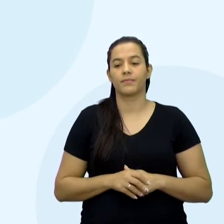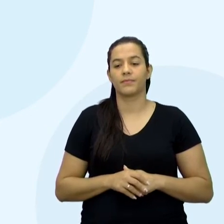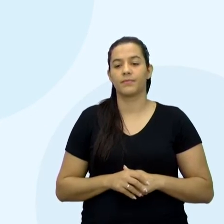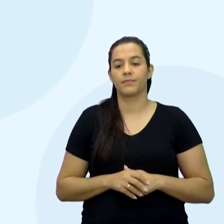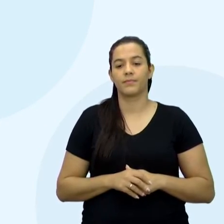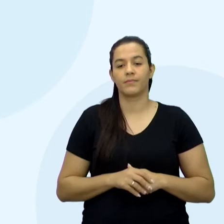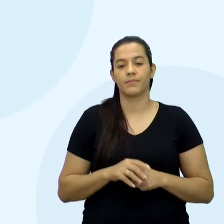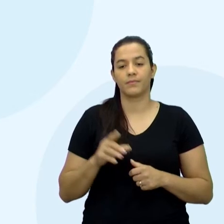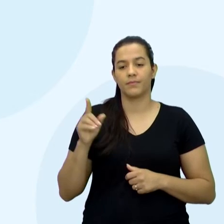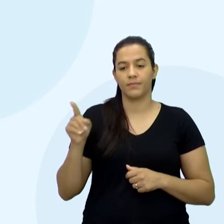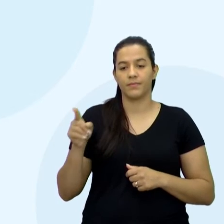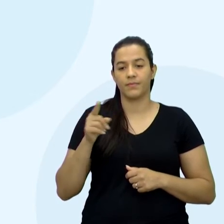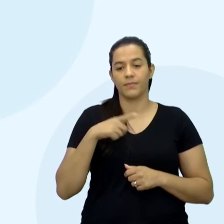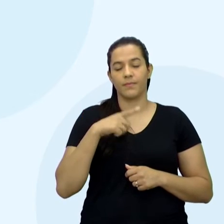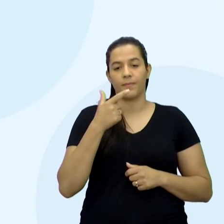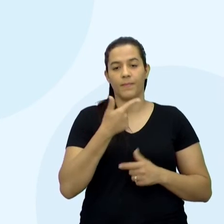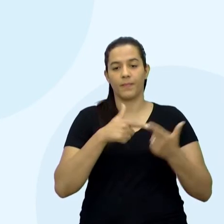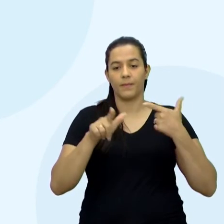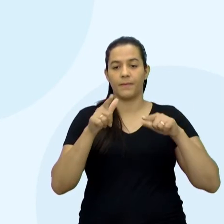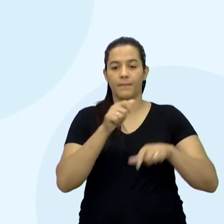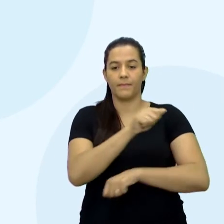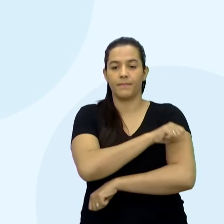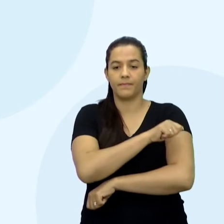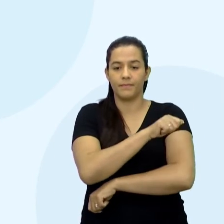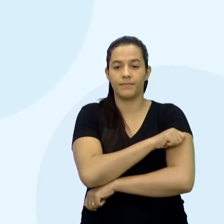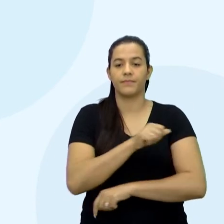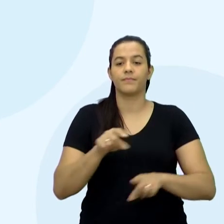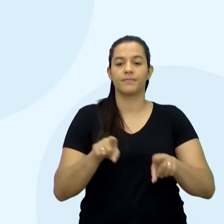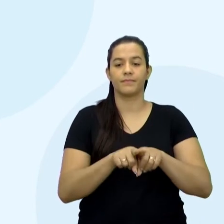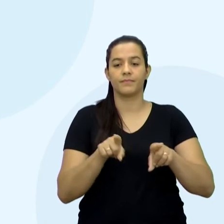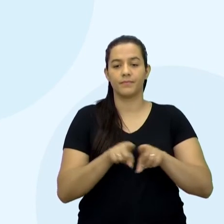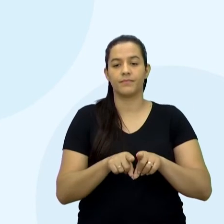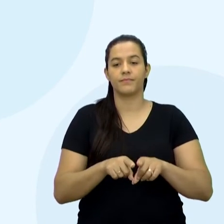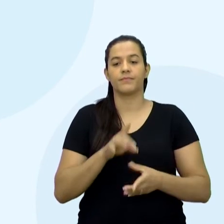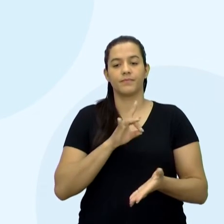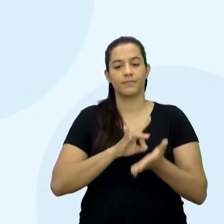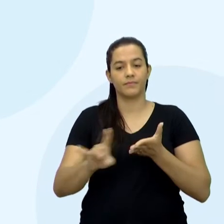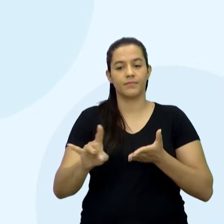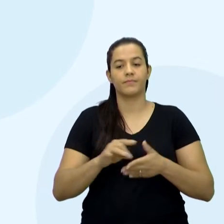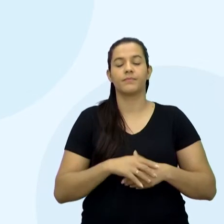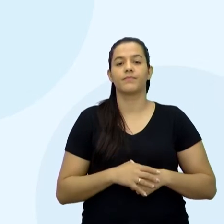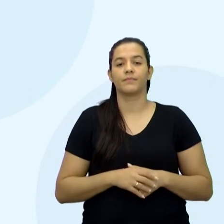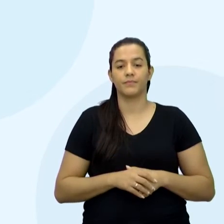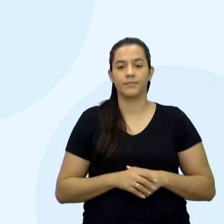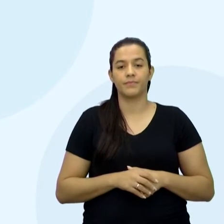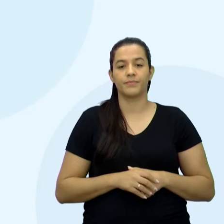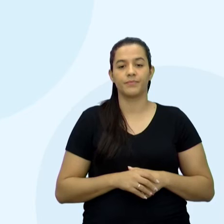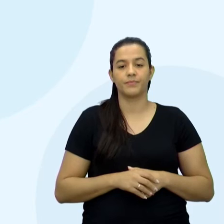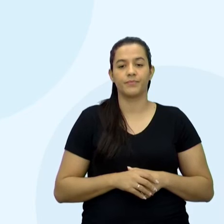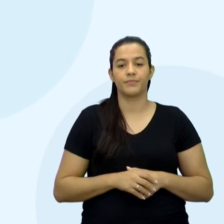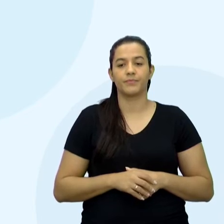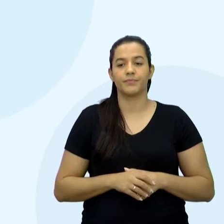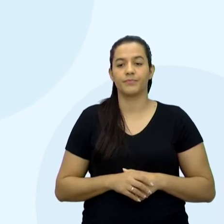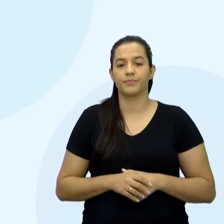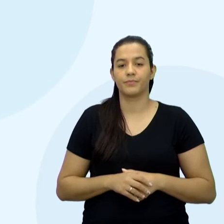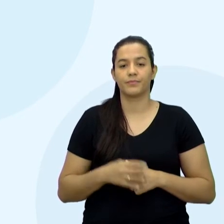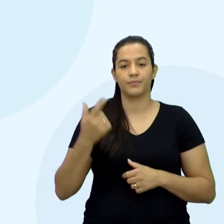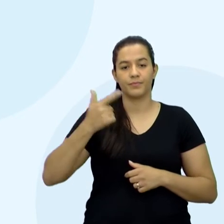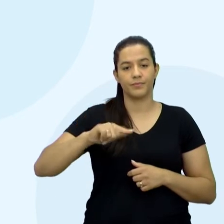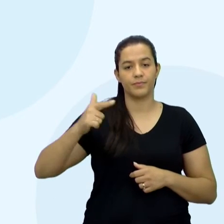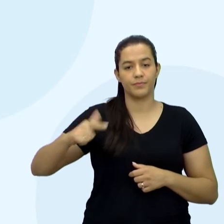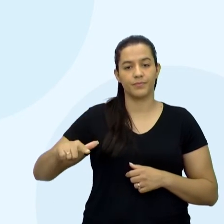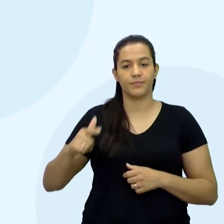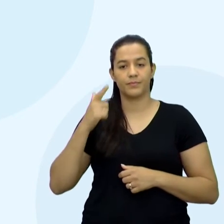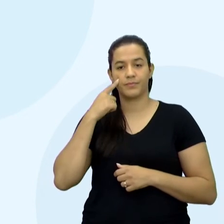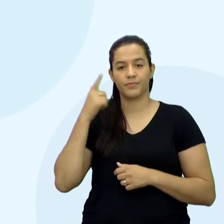dos antiéticos alunos também repudiaram. Então, olhem só, pessoal, tem mais, ó,